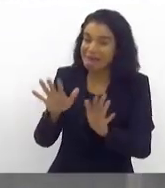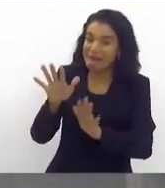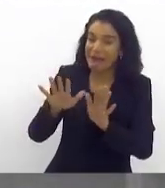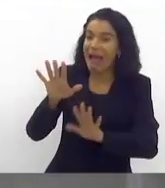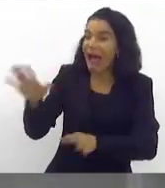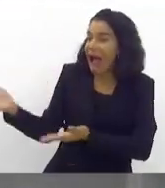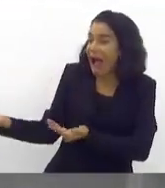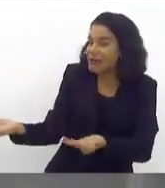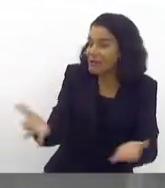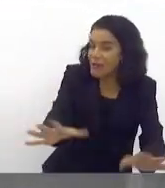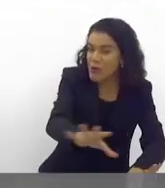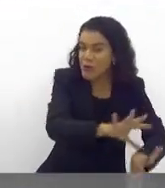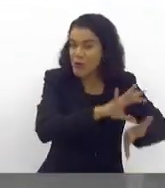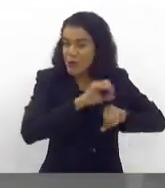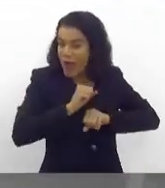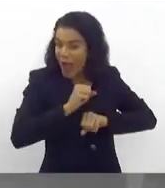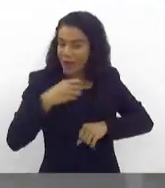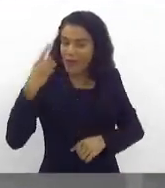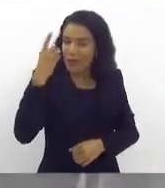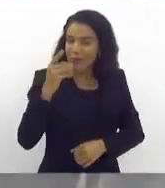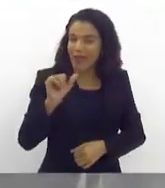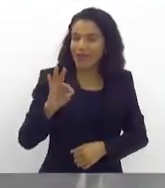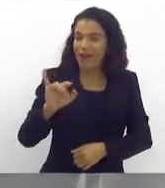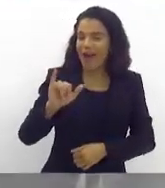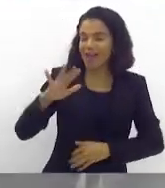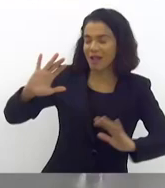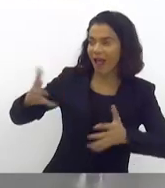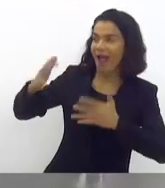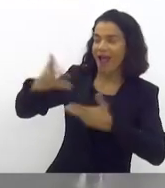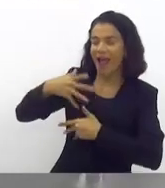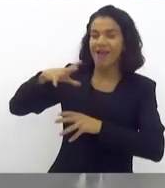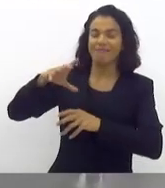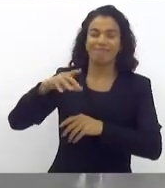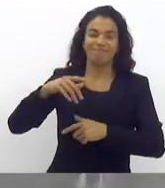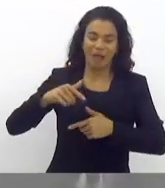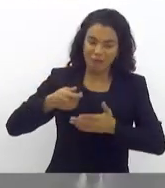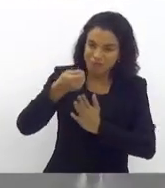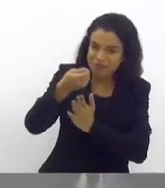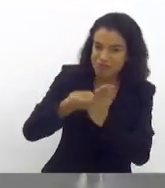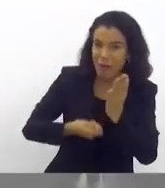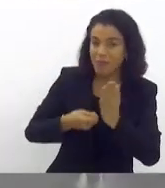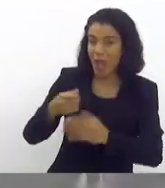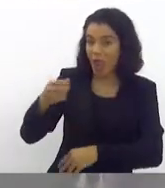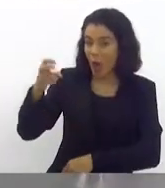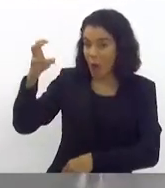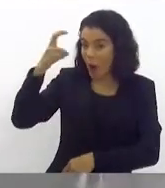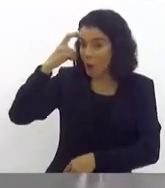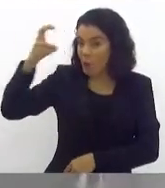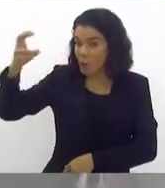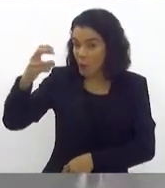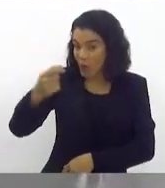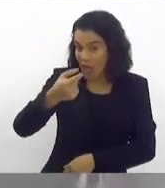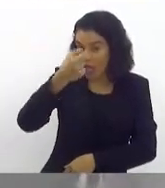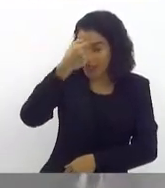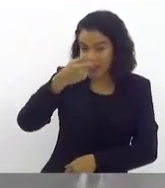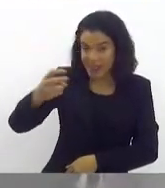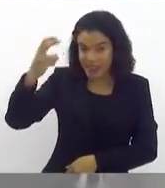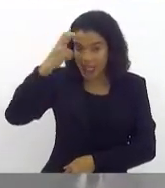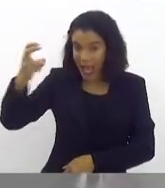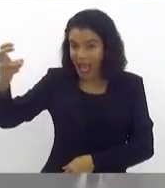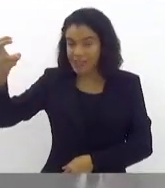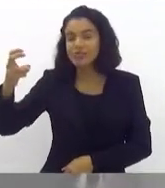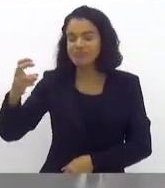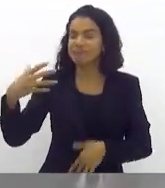não. Incorporando, o deputado Átila se motivou a fazer... É uma cultura nerd, JIC, que eu não sei que